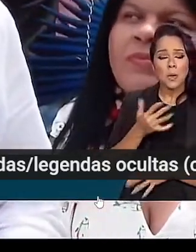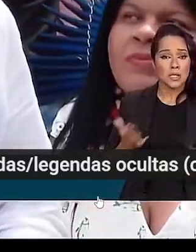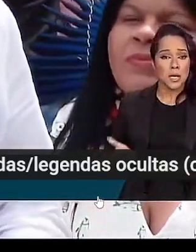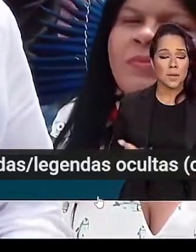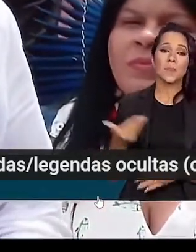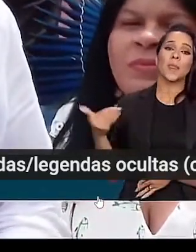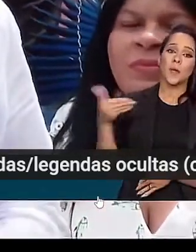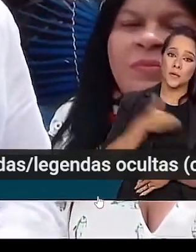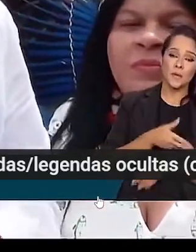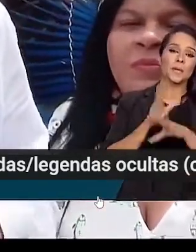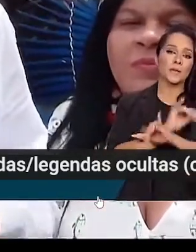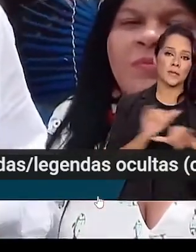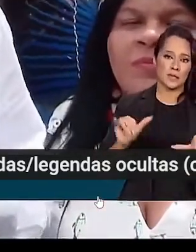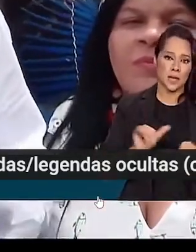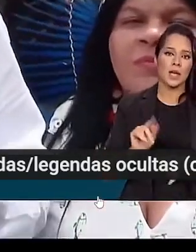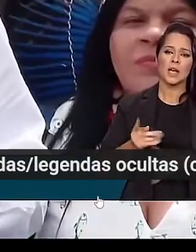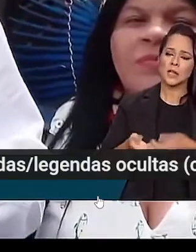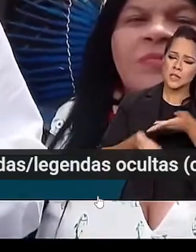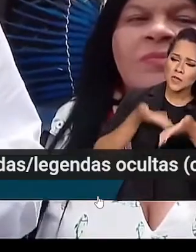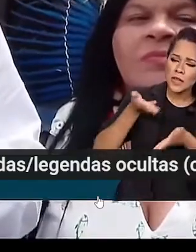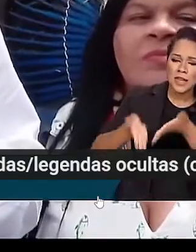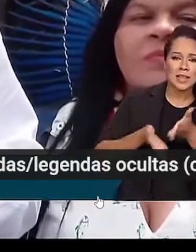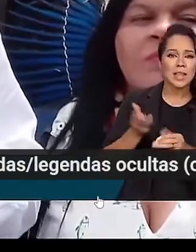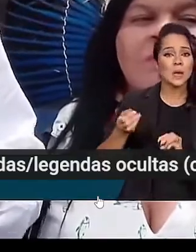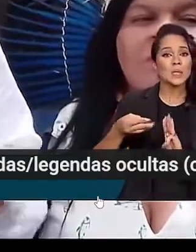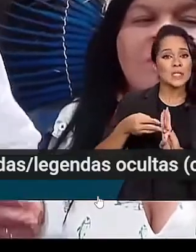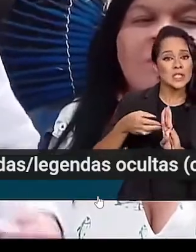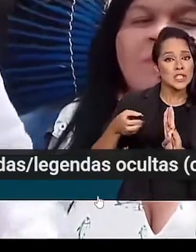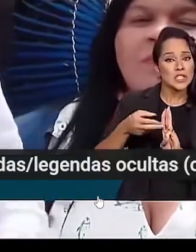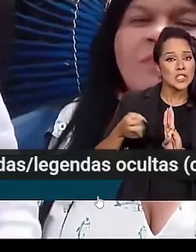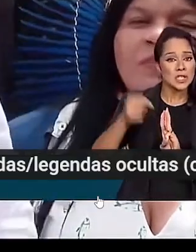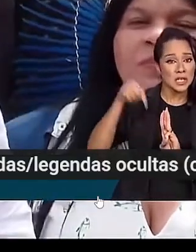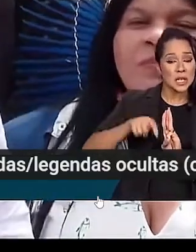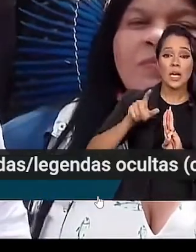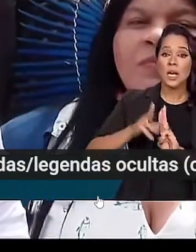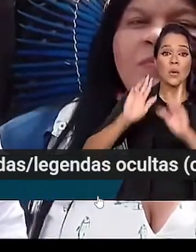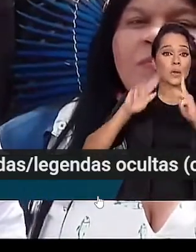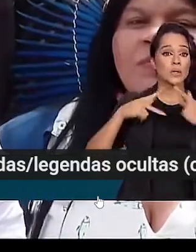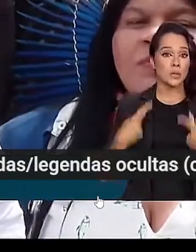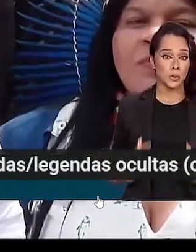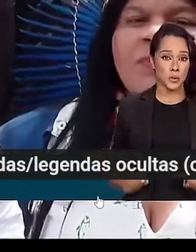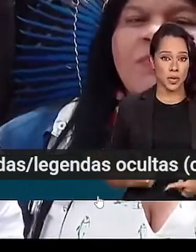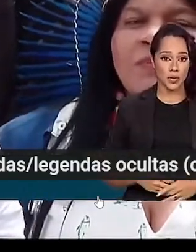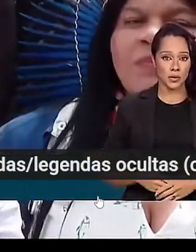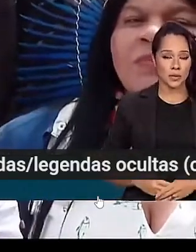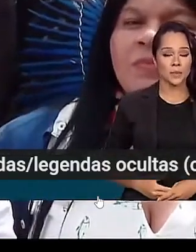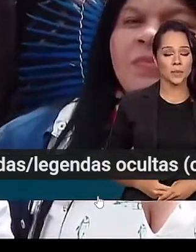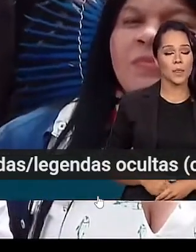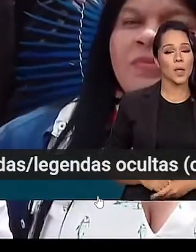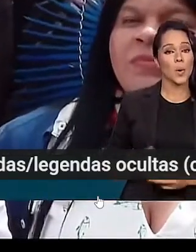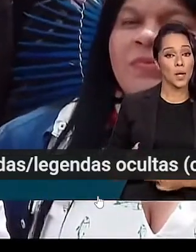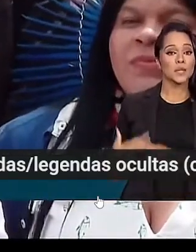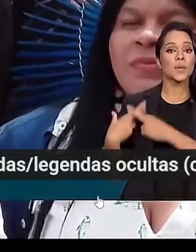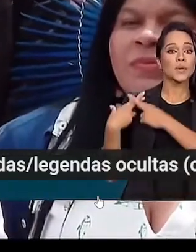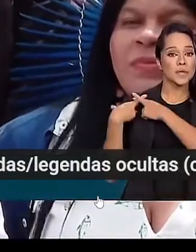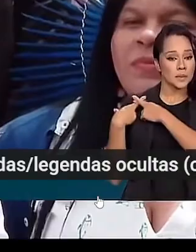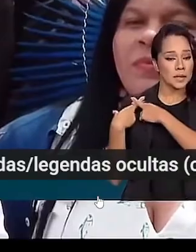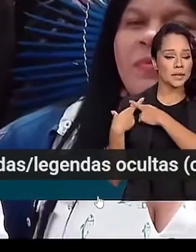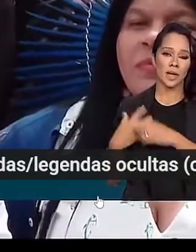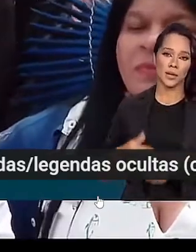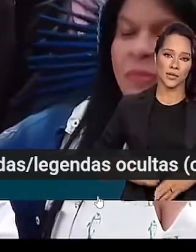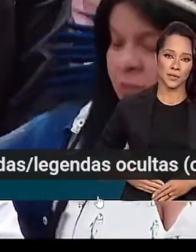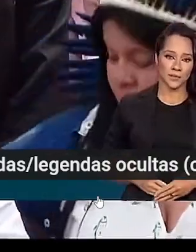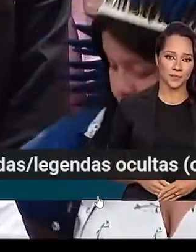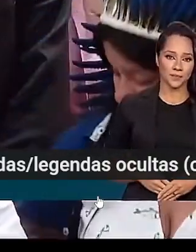pelo que chega de informação pela imprensa, e o Lula foi lá para poder ver como é que está a situação e começar